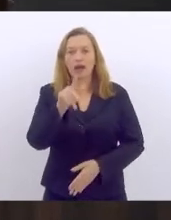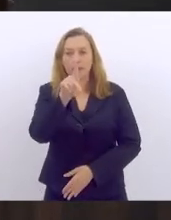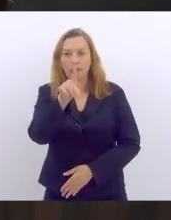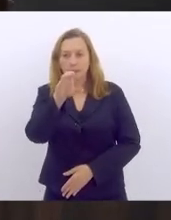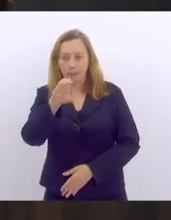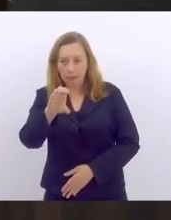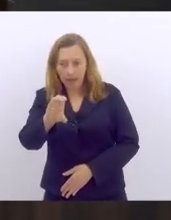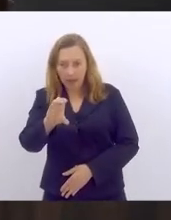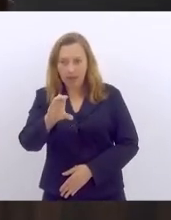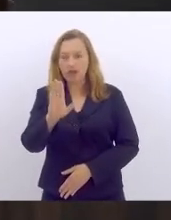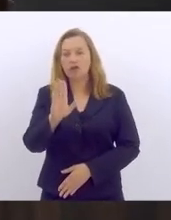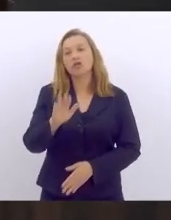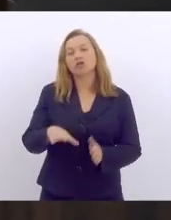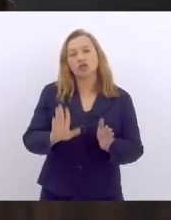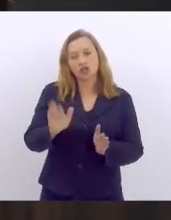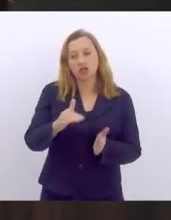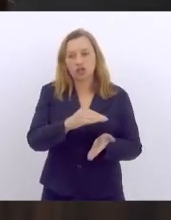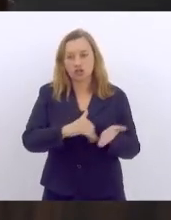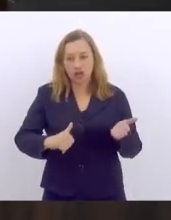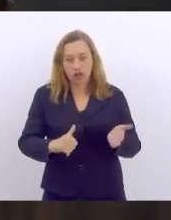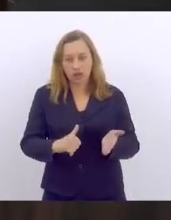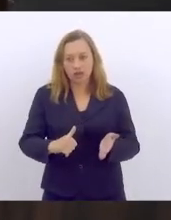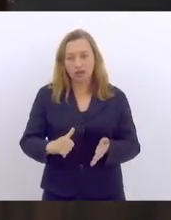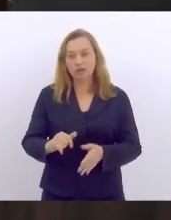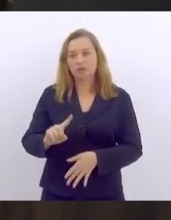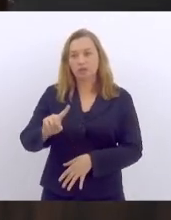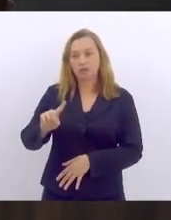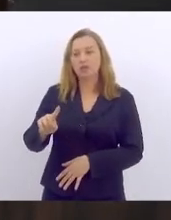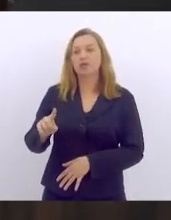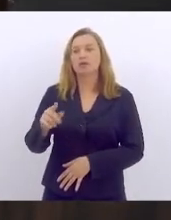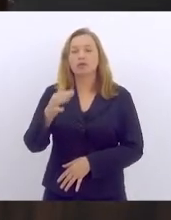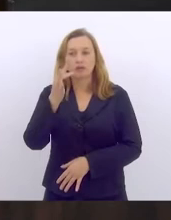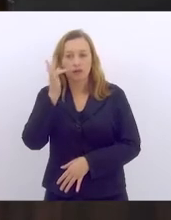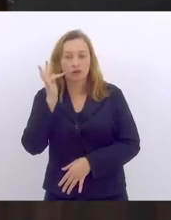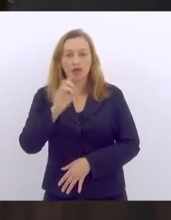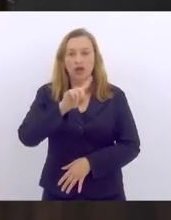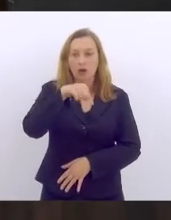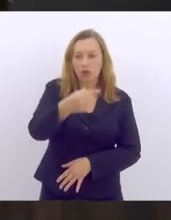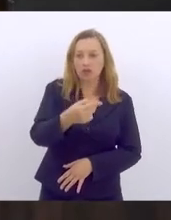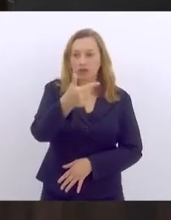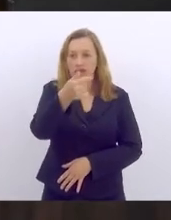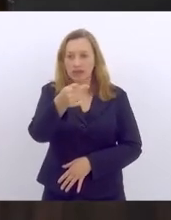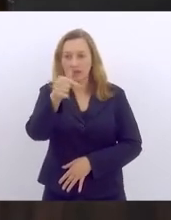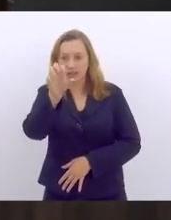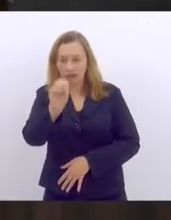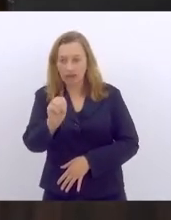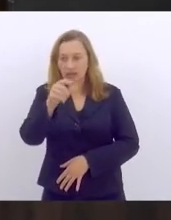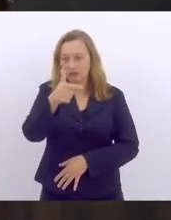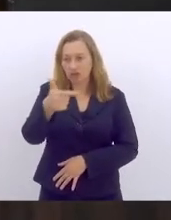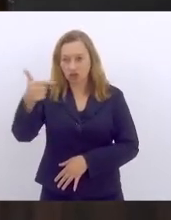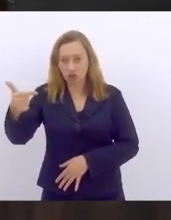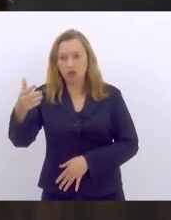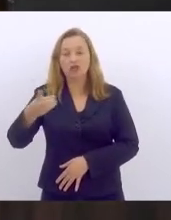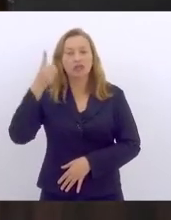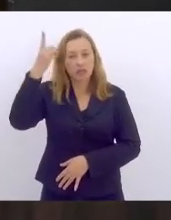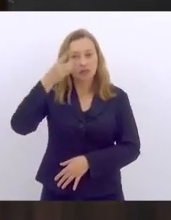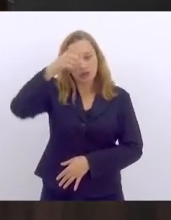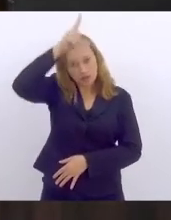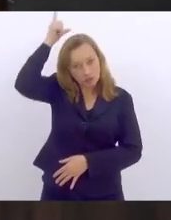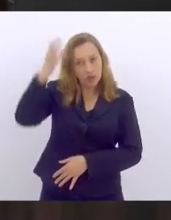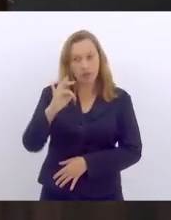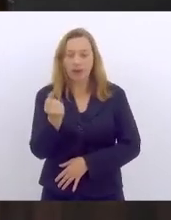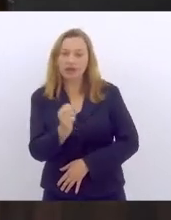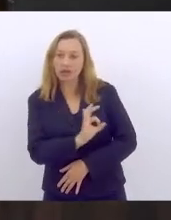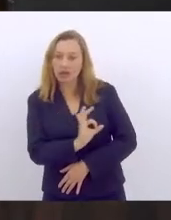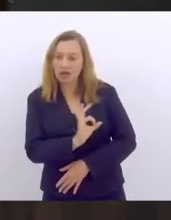Uma já foi retirada pelo autor, a outra PEC é a 7022, do deputado Luiz Paulo e Marta Rocha, de um conjunto